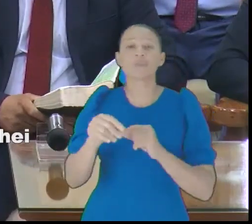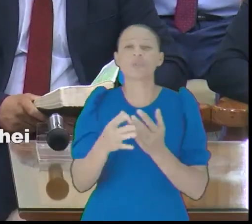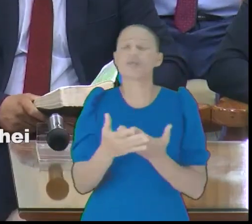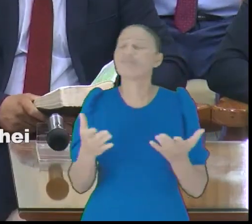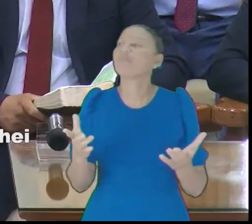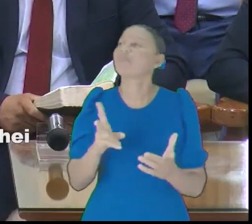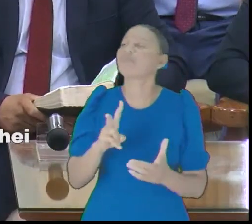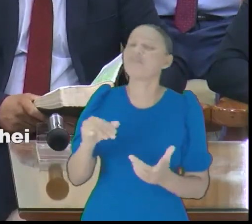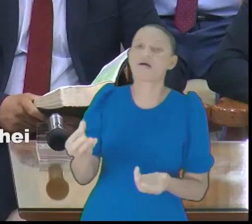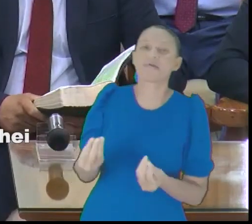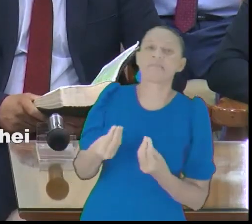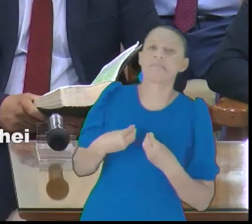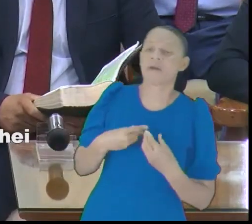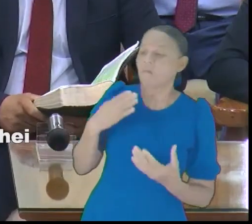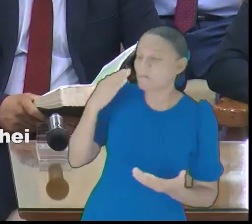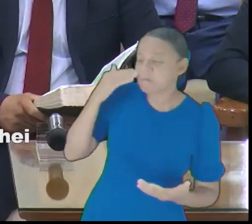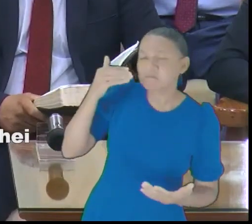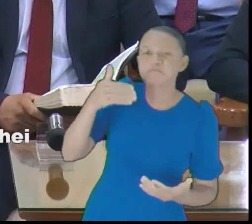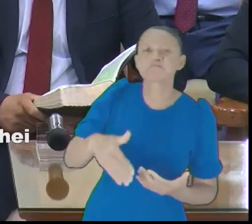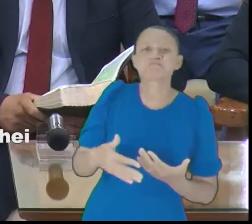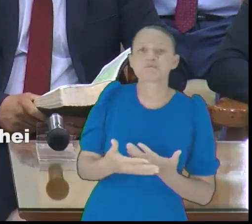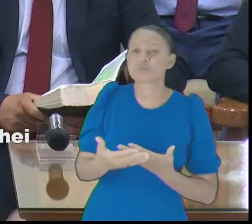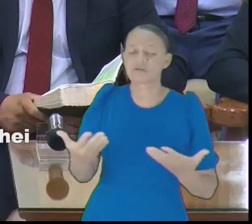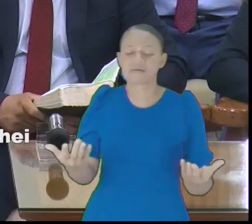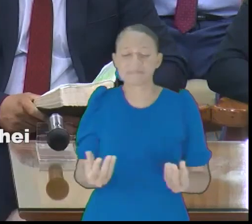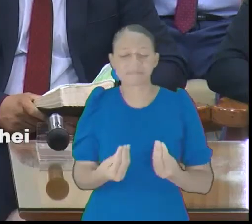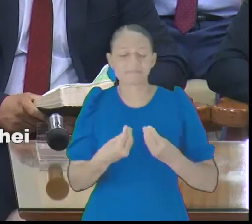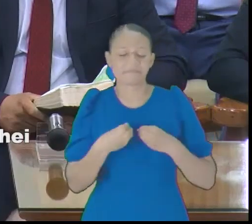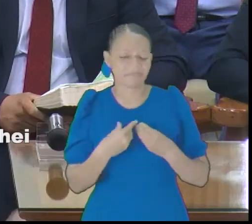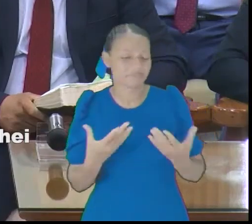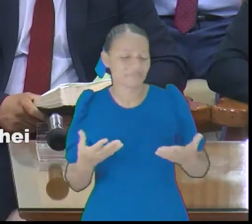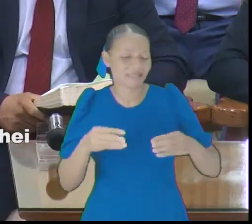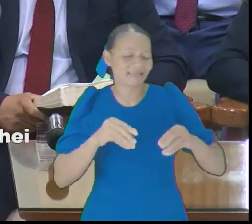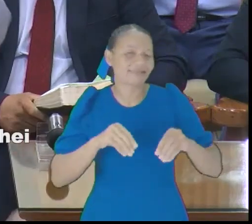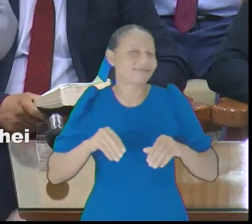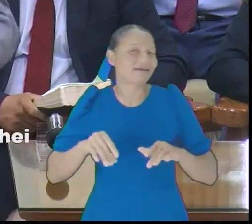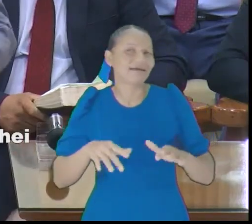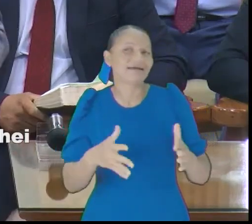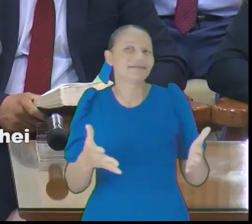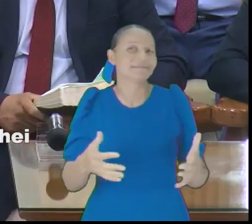me dar? Qual é a prova que o Senhor vai me dar esta terra?